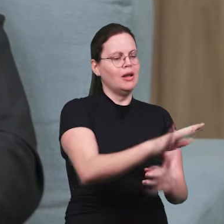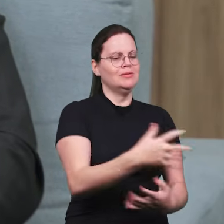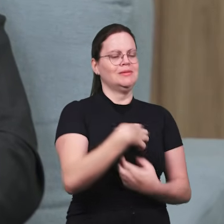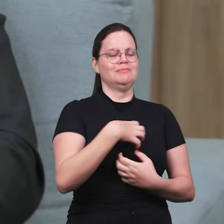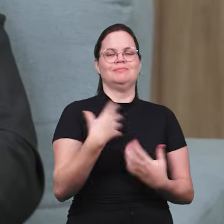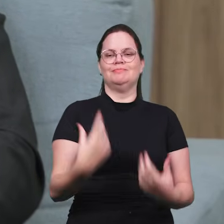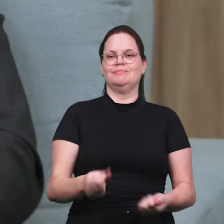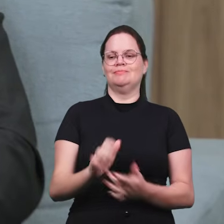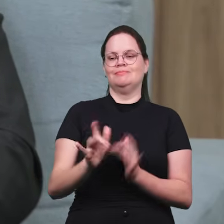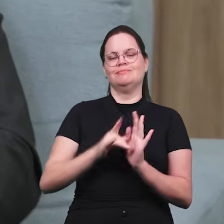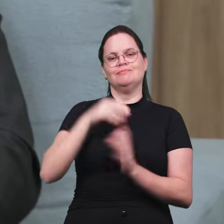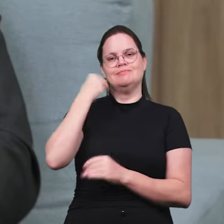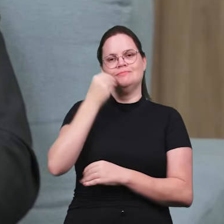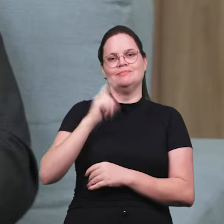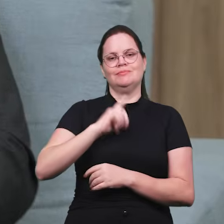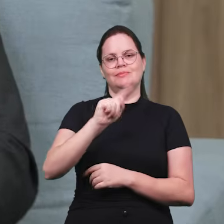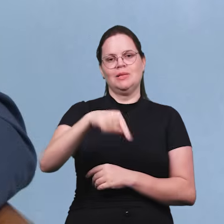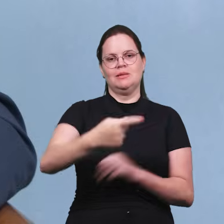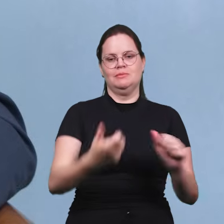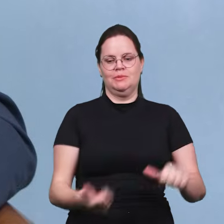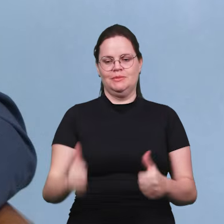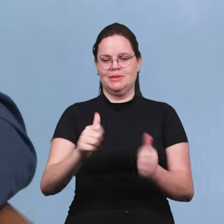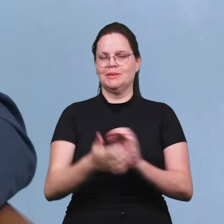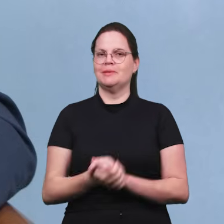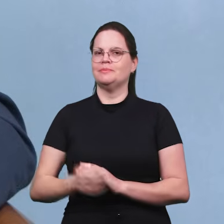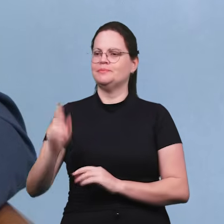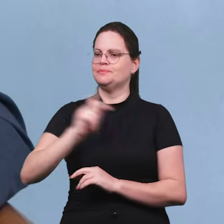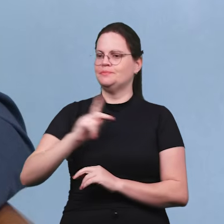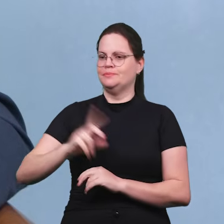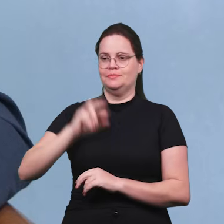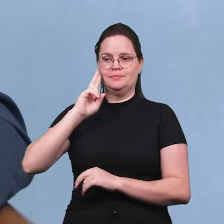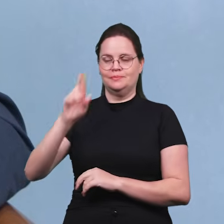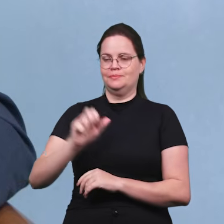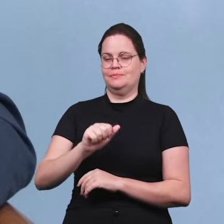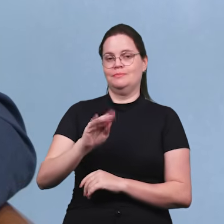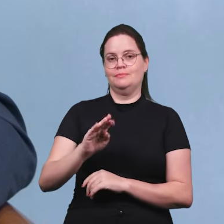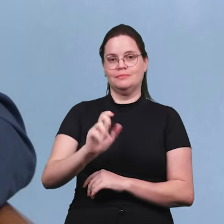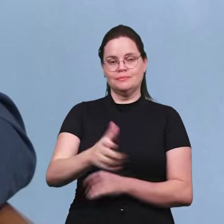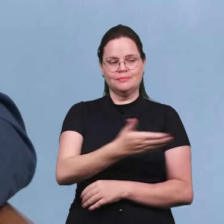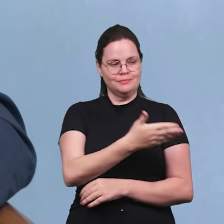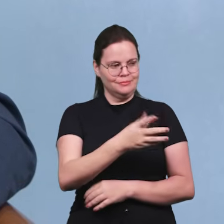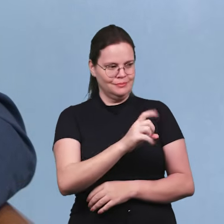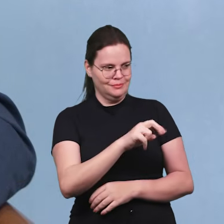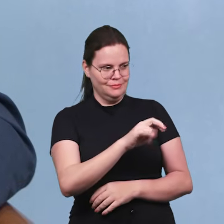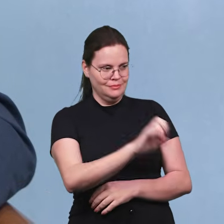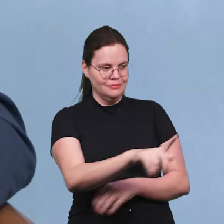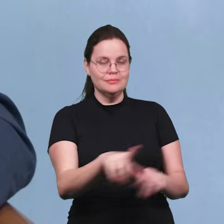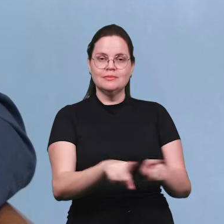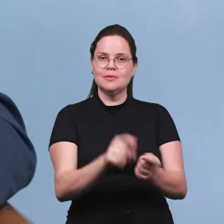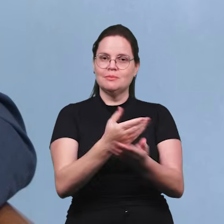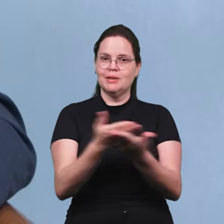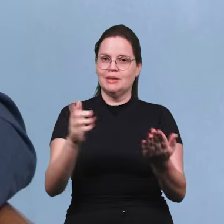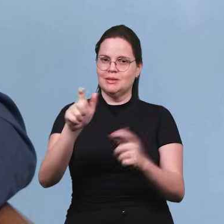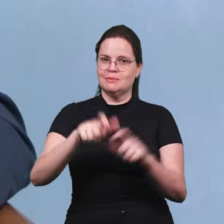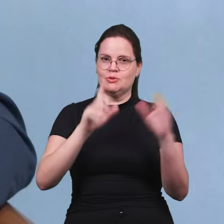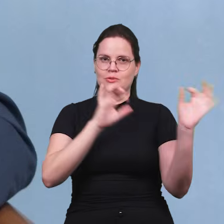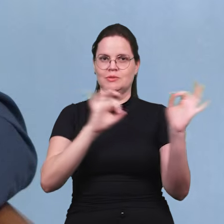com Deus e depois são batizados. A paz do Senhor, Abel e Daniel, a paz do Senhor todos os